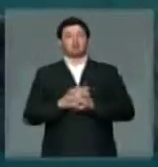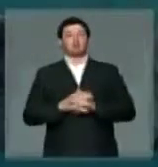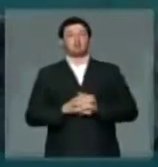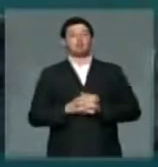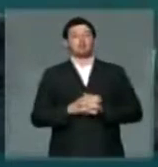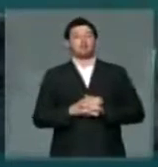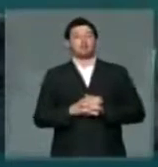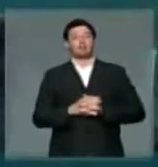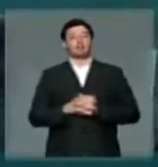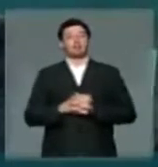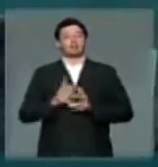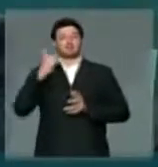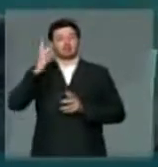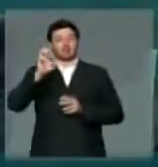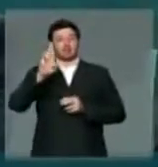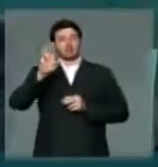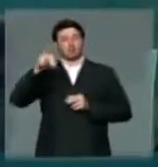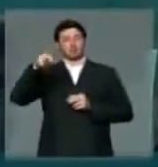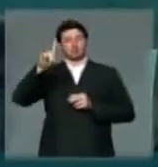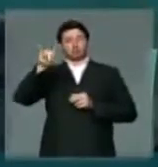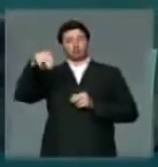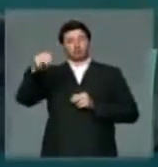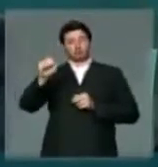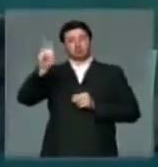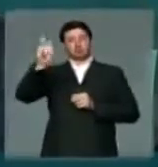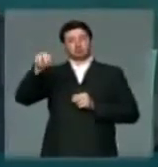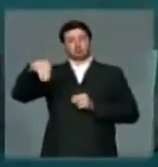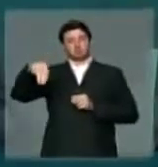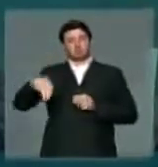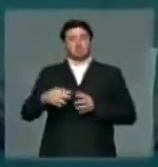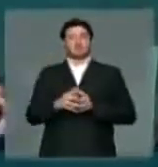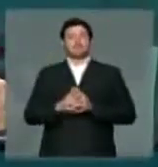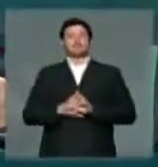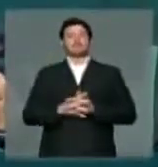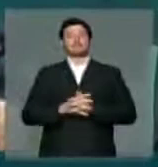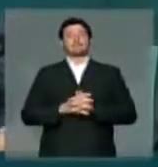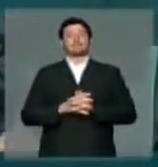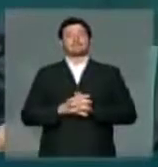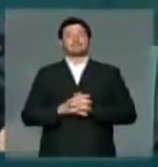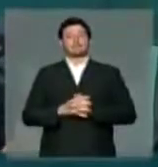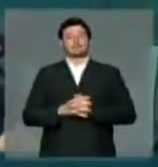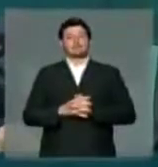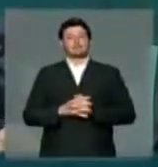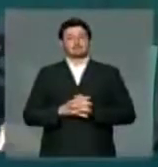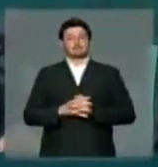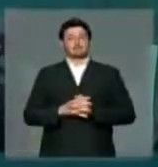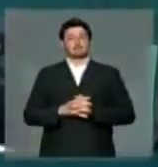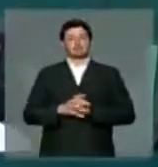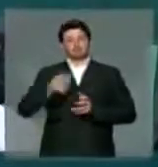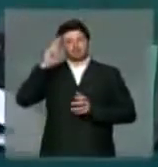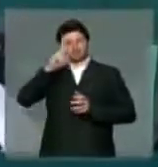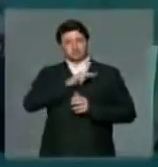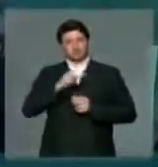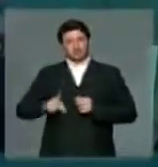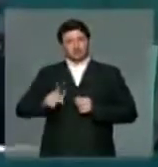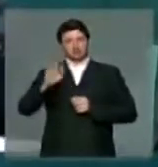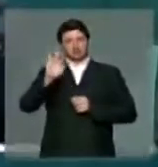se colocaram. A deputada Luísa Erundina tem 5 minutos. Senhor presidente, deputado Fernando